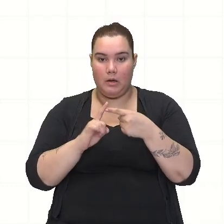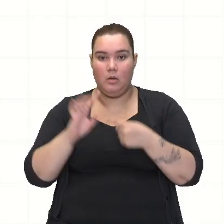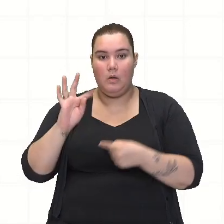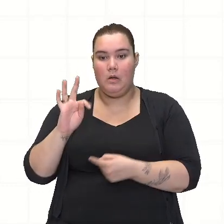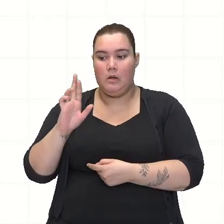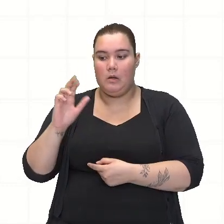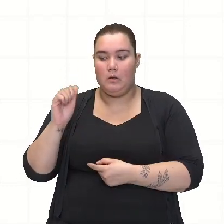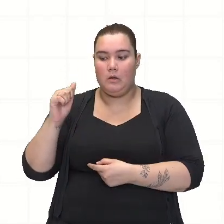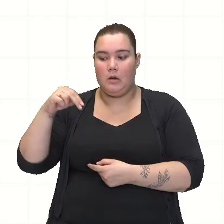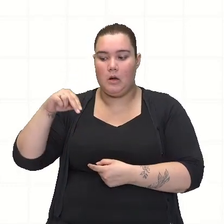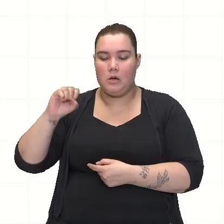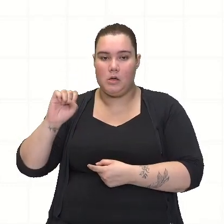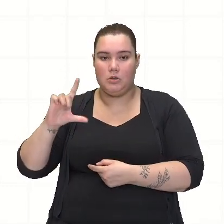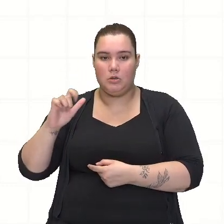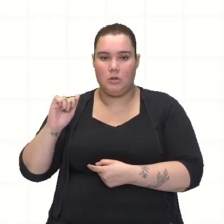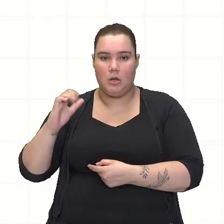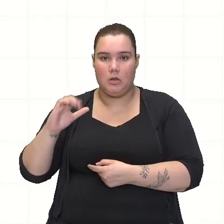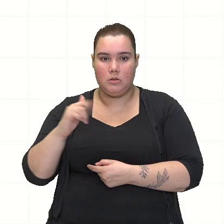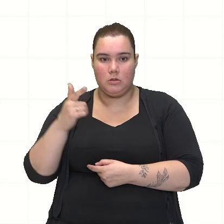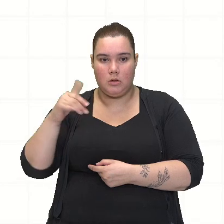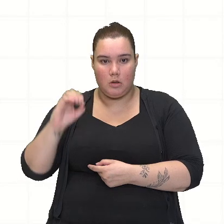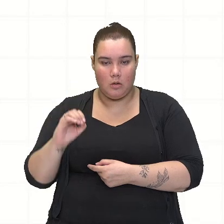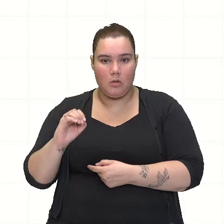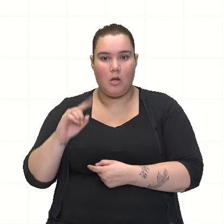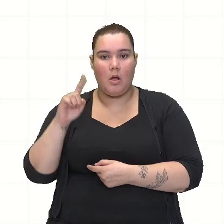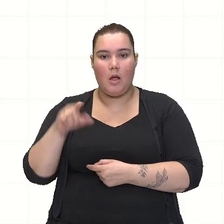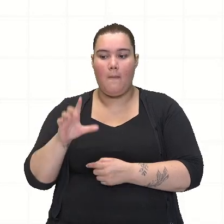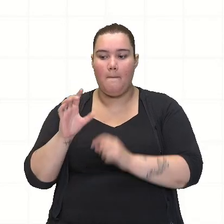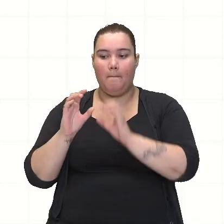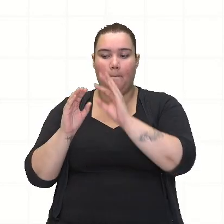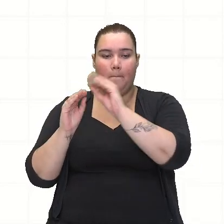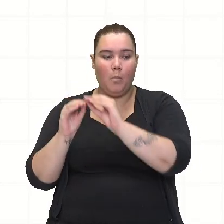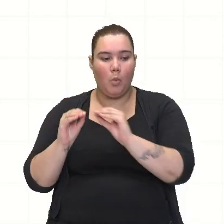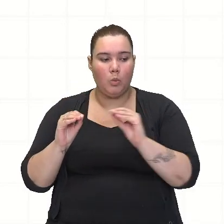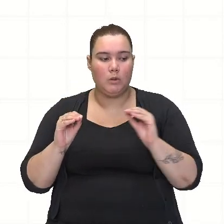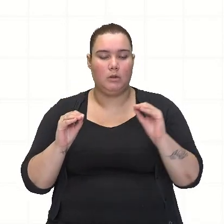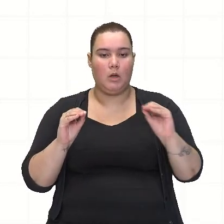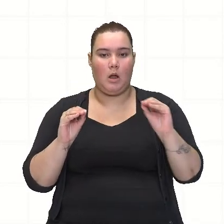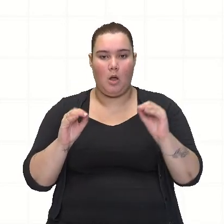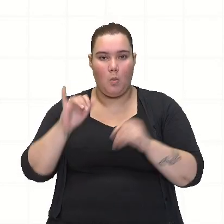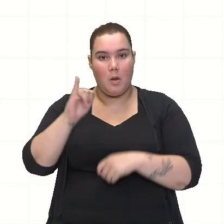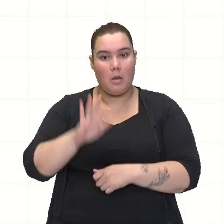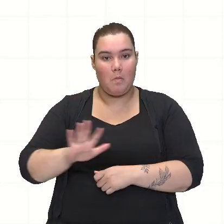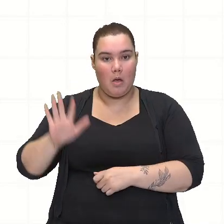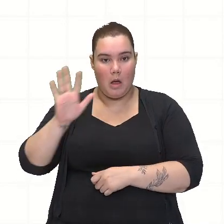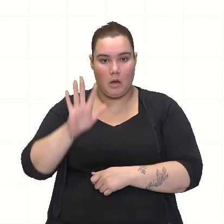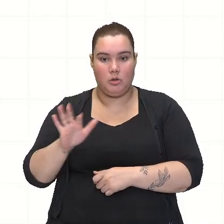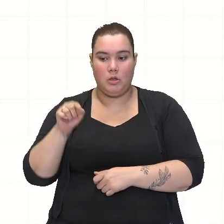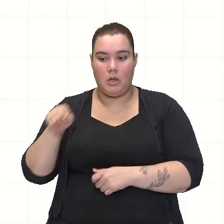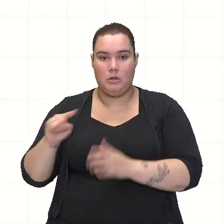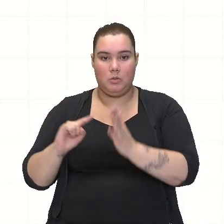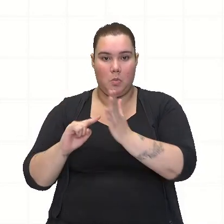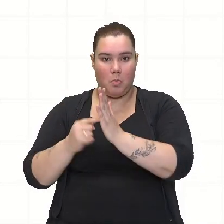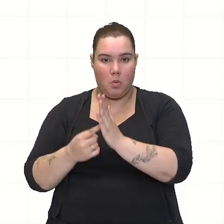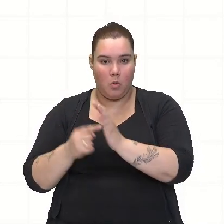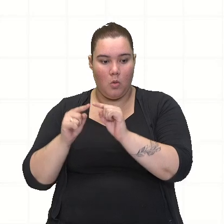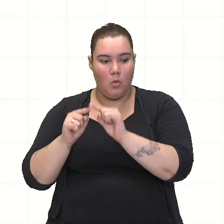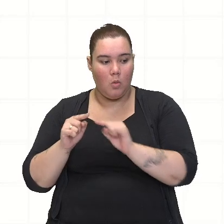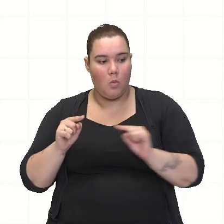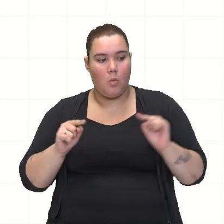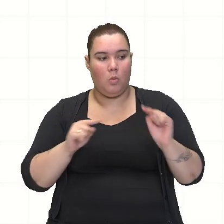translação consiste em mover, ó, uma figura de um ponto ao outro